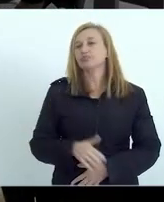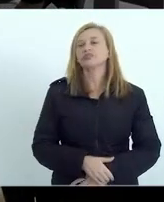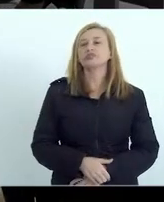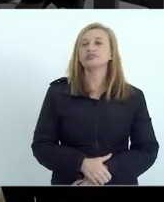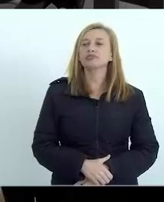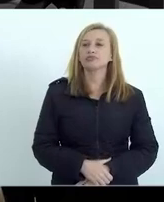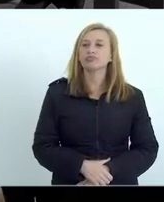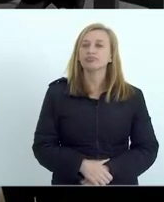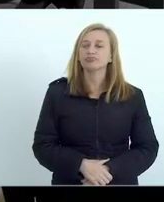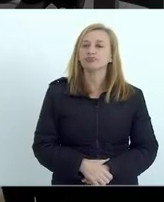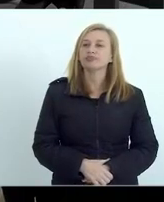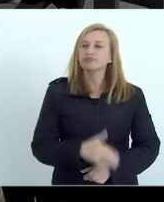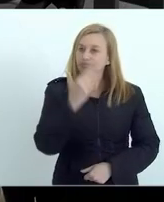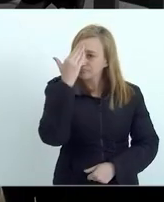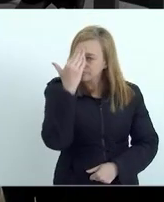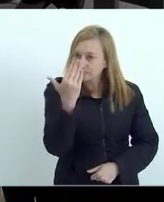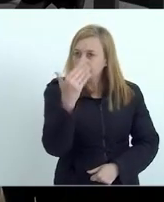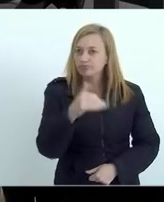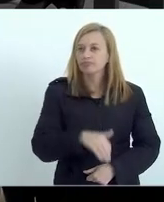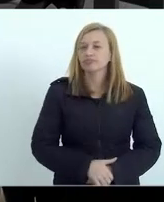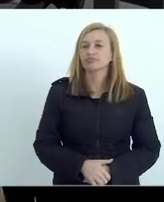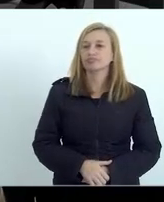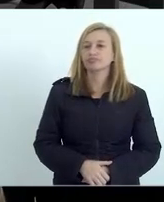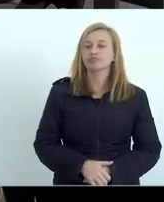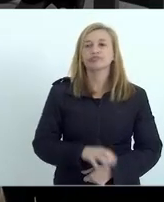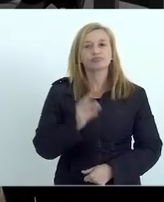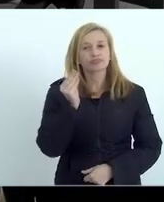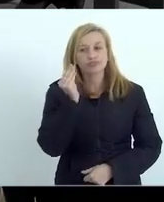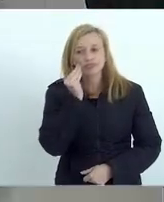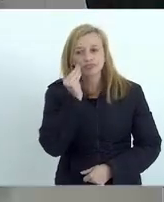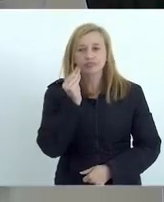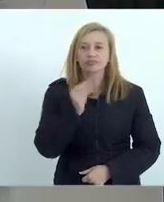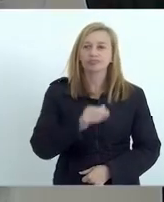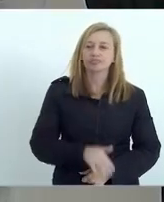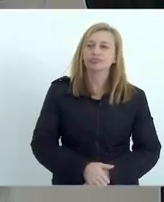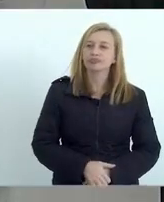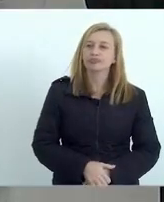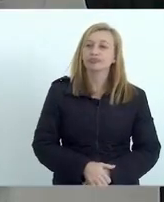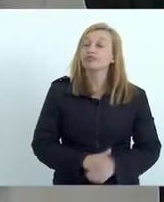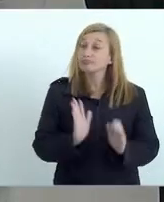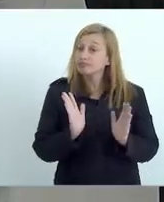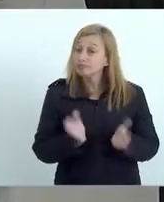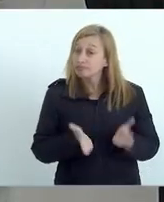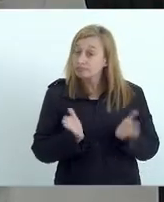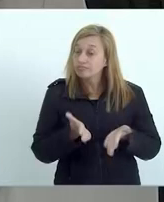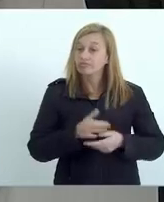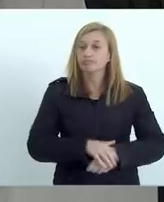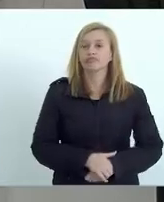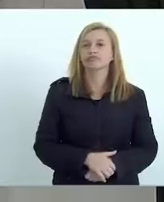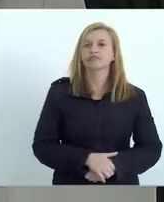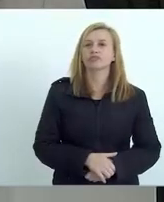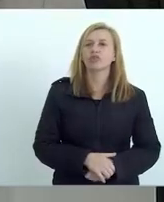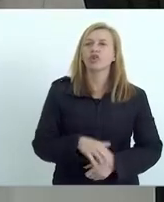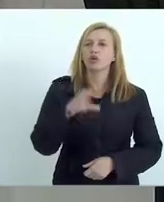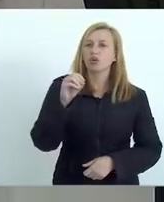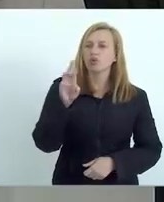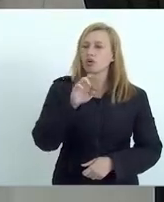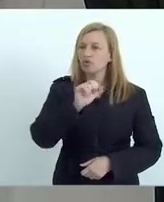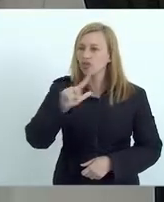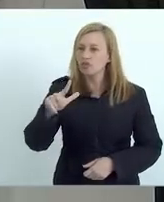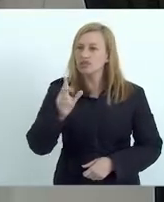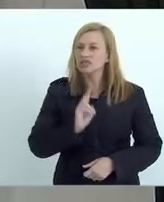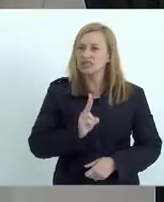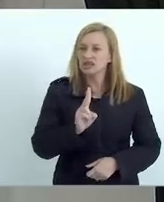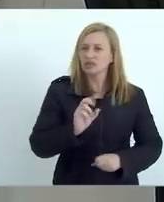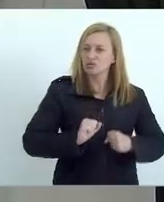e queria agradecer a oportunidade e aqui como a coronel né Sempre